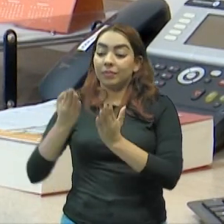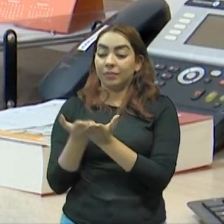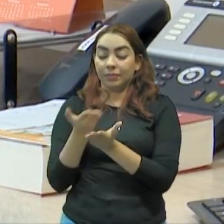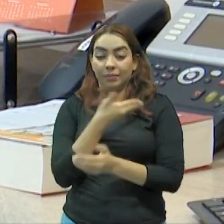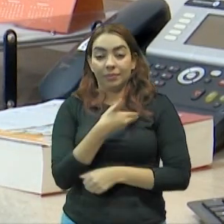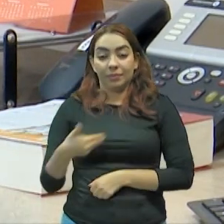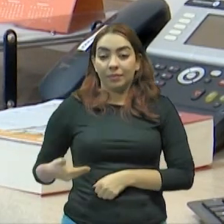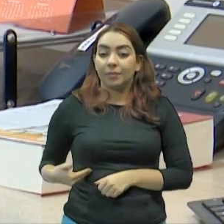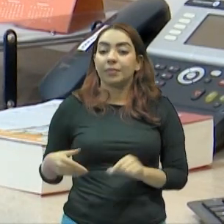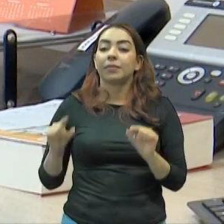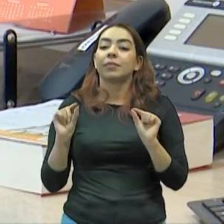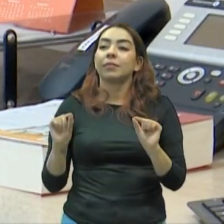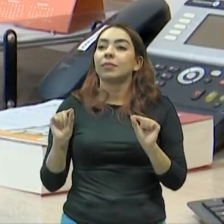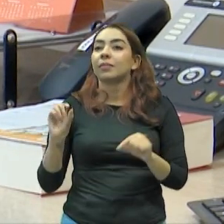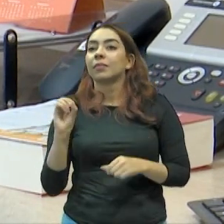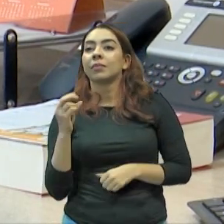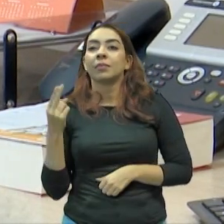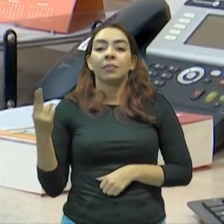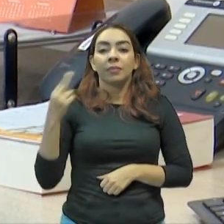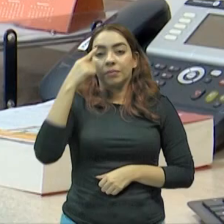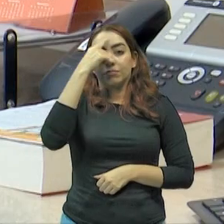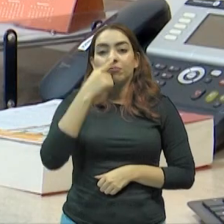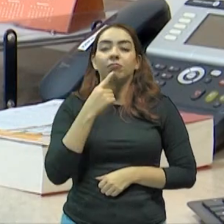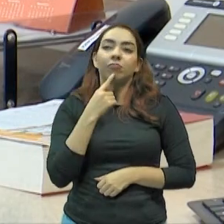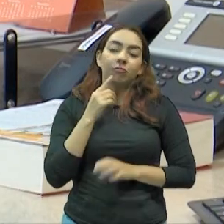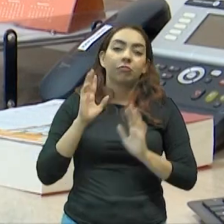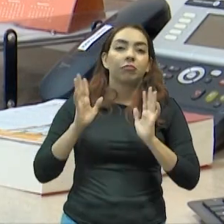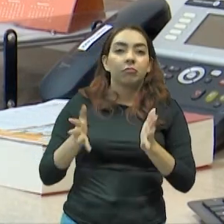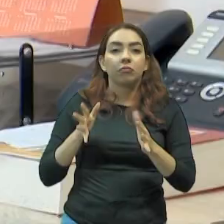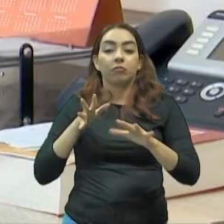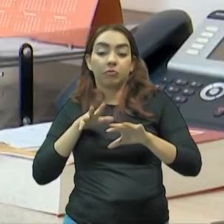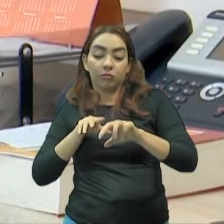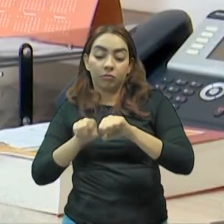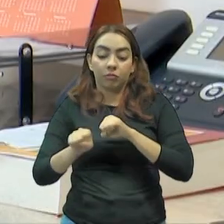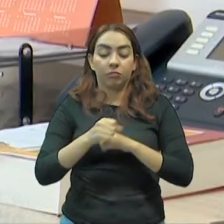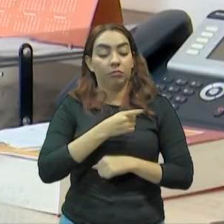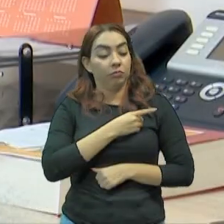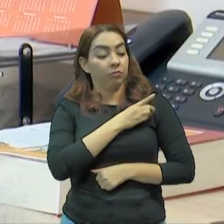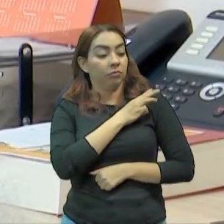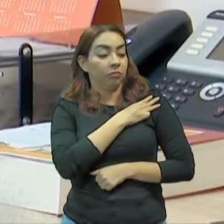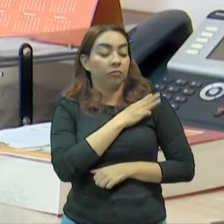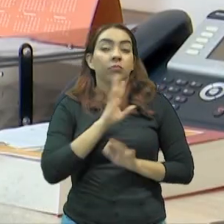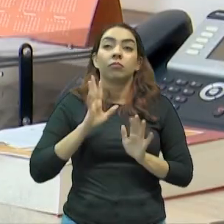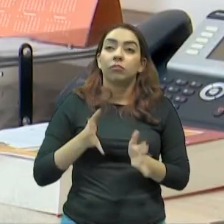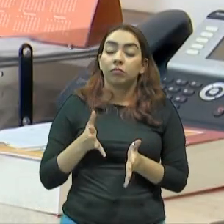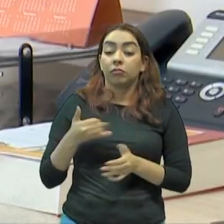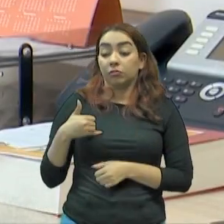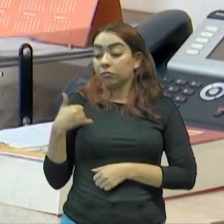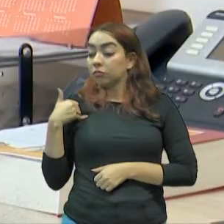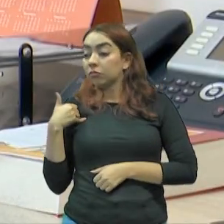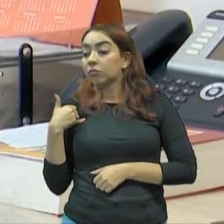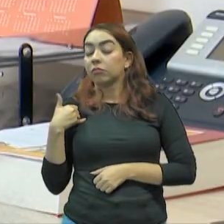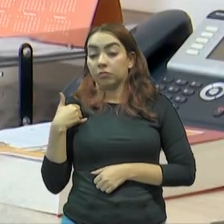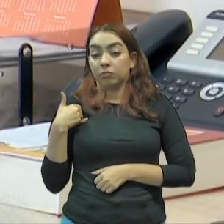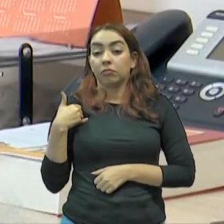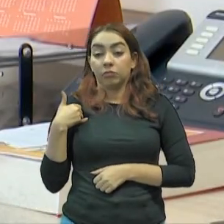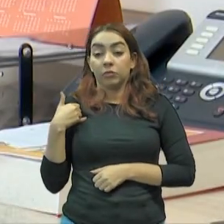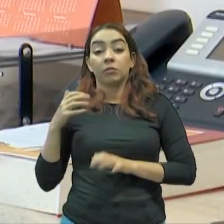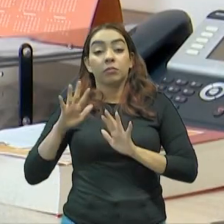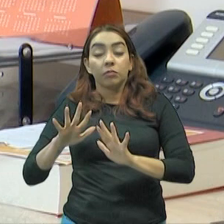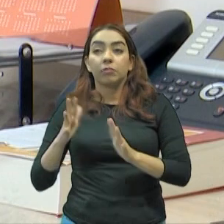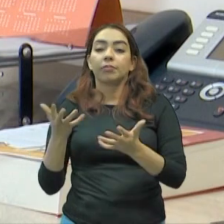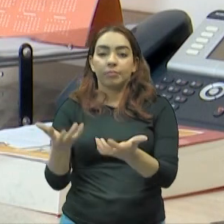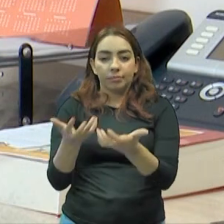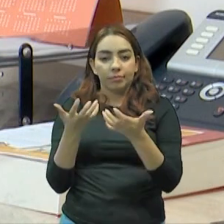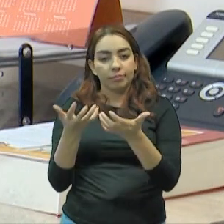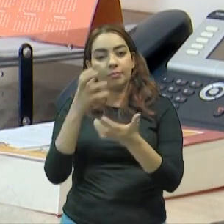egressos né São pessoas que já terminaram o ensino médio A bastante tempo e tem um forte Impacto sócio Educacional porque esse